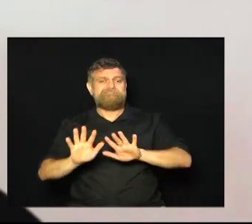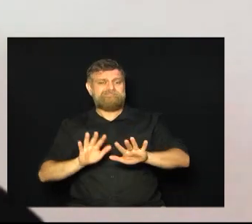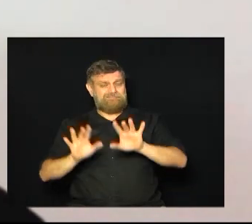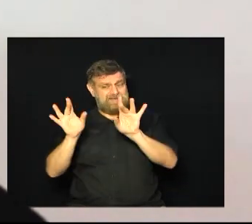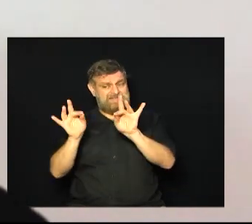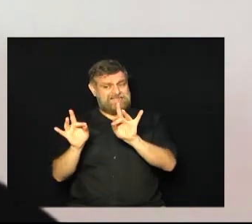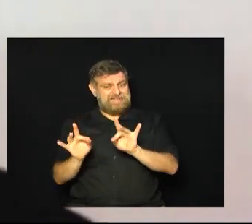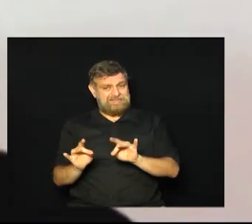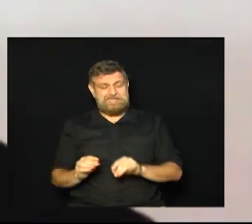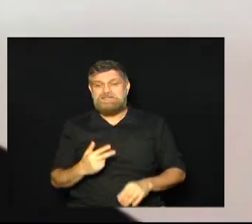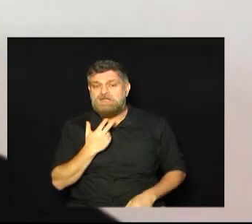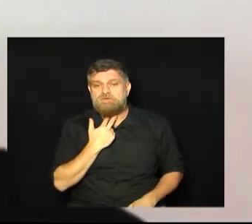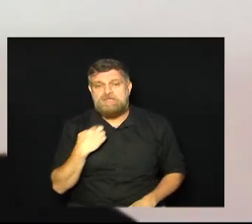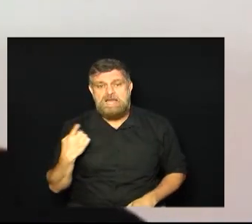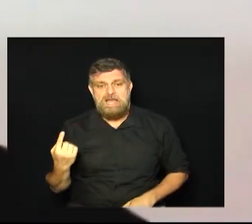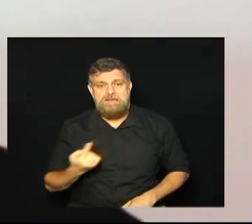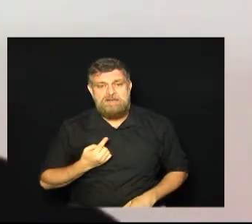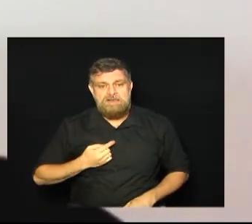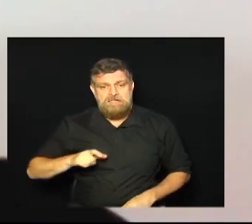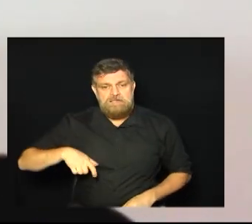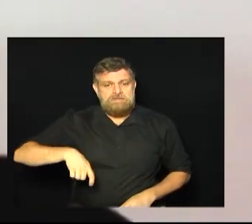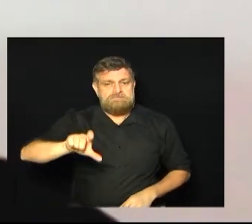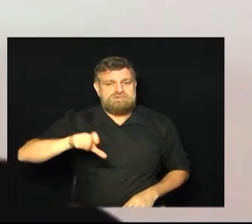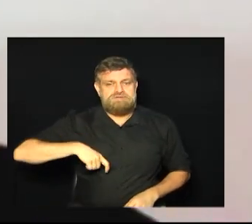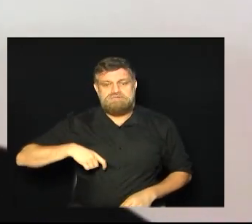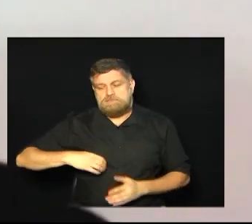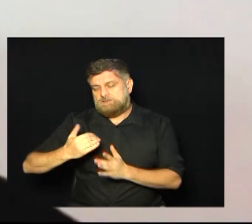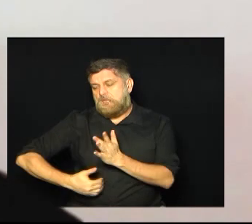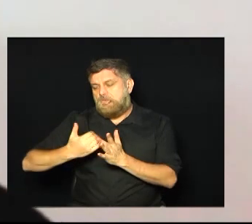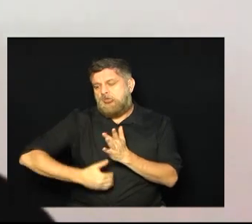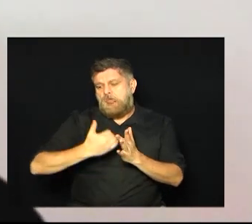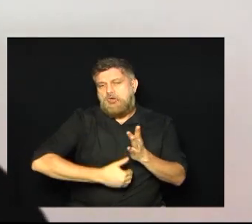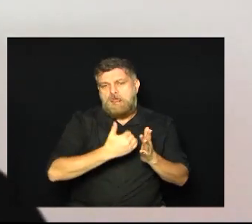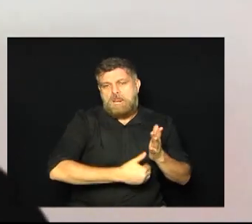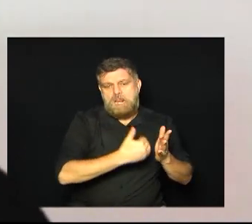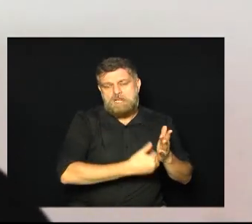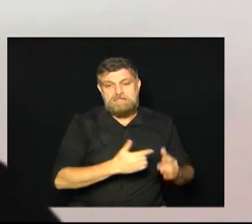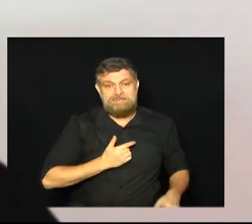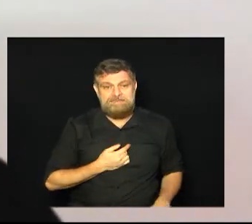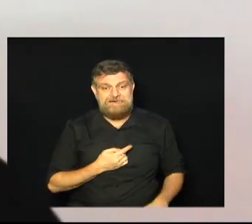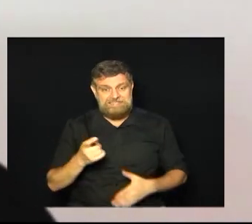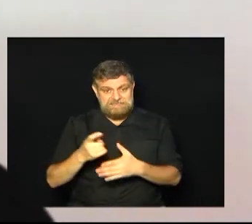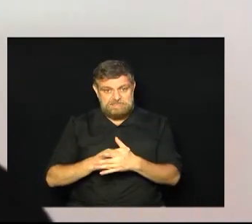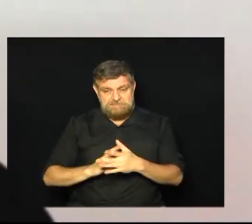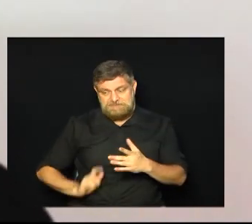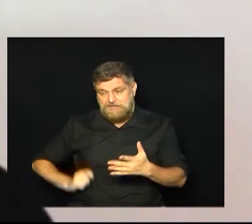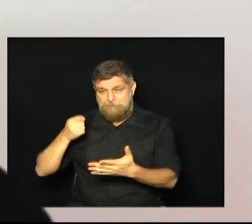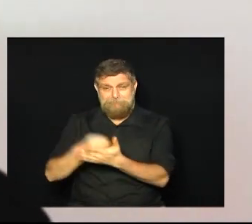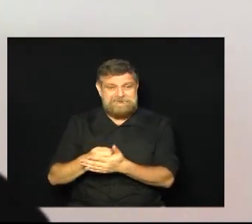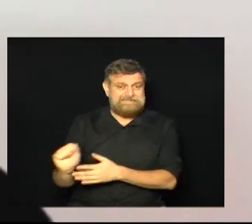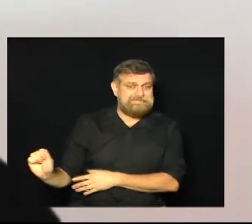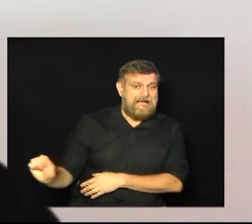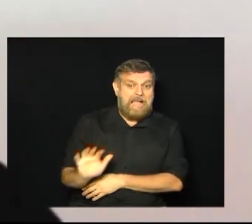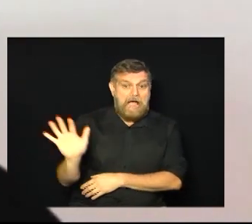Então, não adianta também tirar várias, né, deduzir aqui. Tem algumas despesas também que são muito altas. Então,